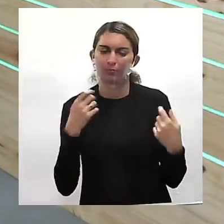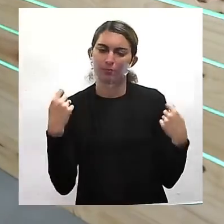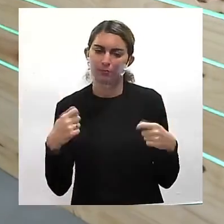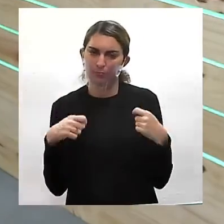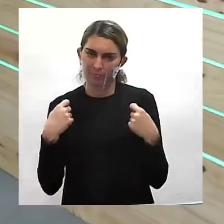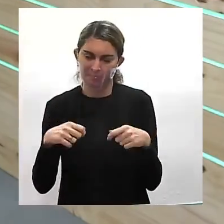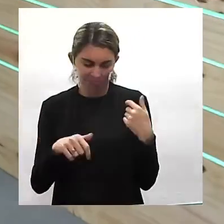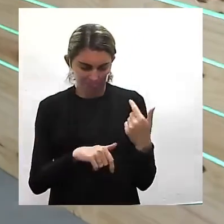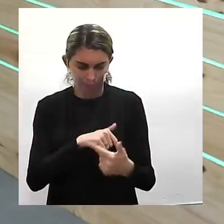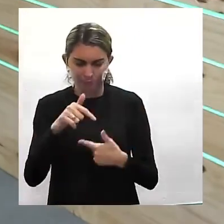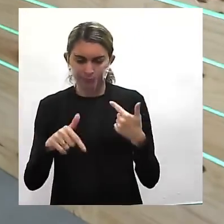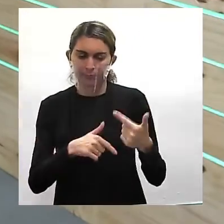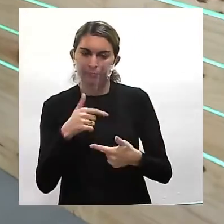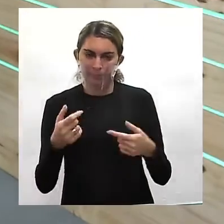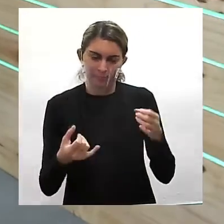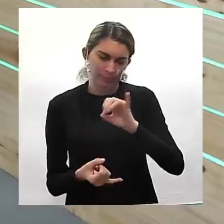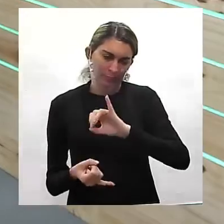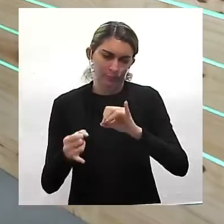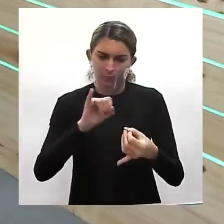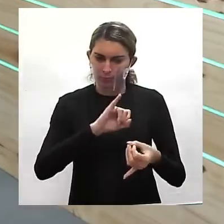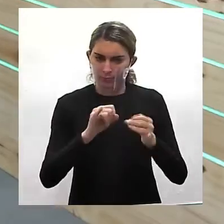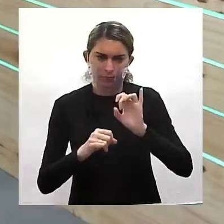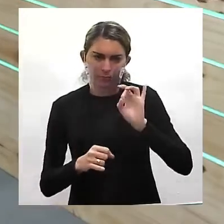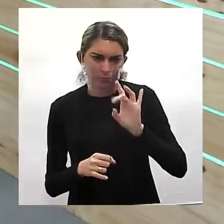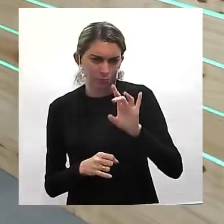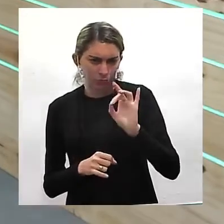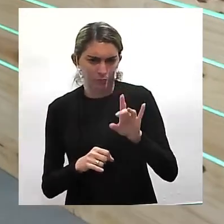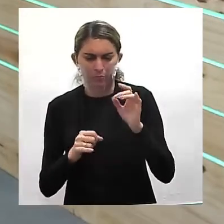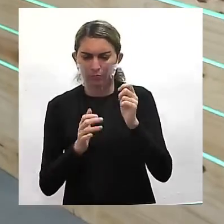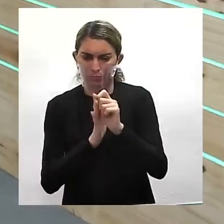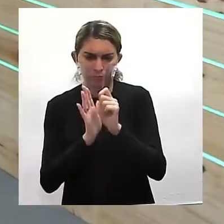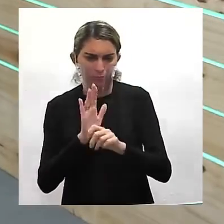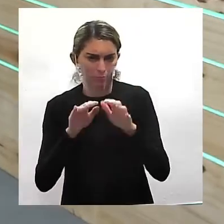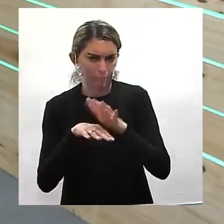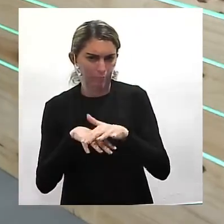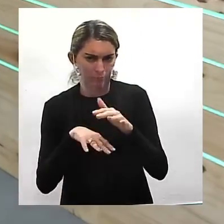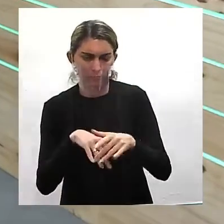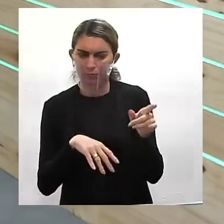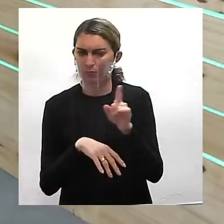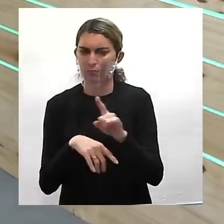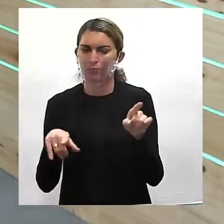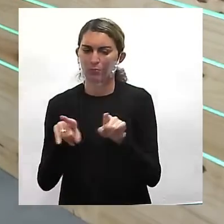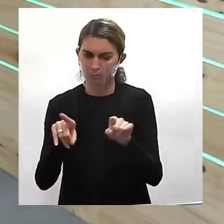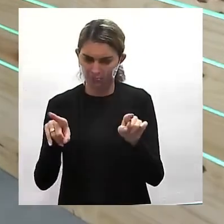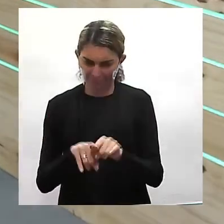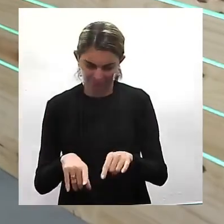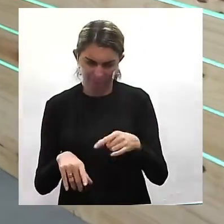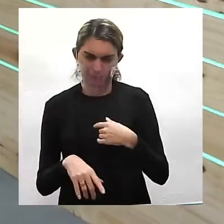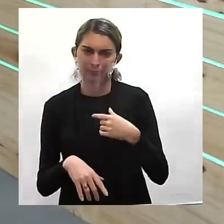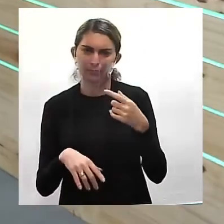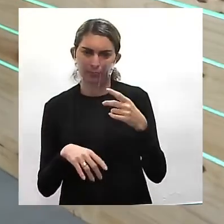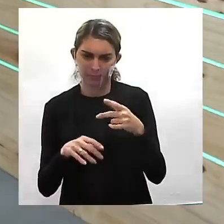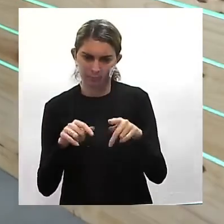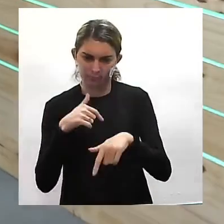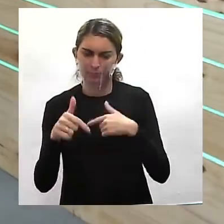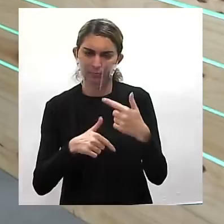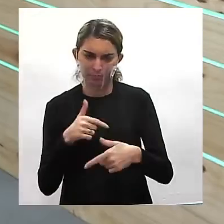muito trabalhar em química. Química não só se trabalha descritor de matemática, não, tá? Também trabalha descritor de,